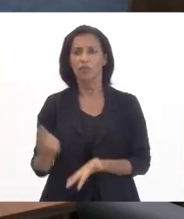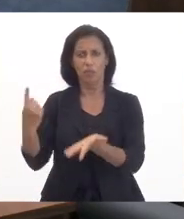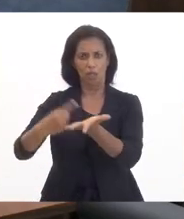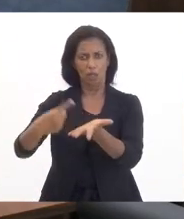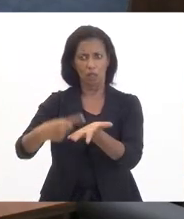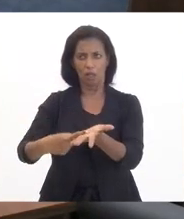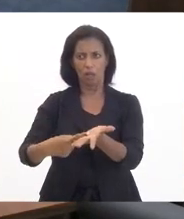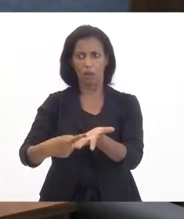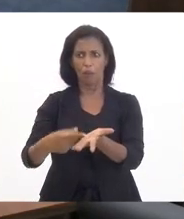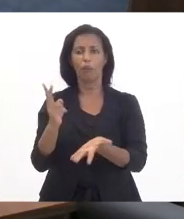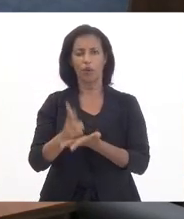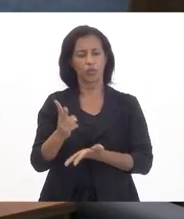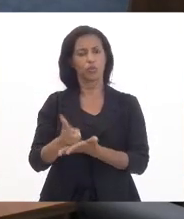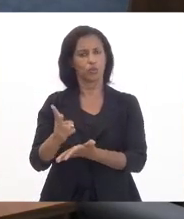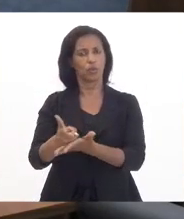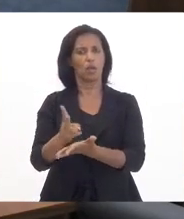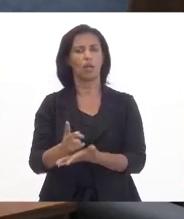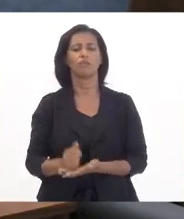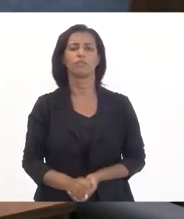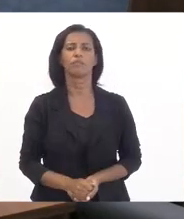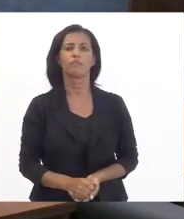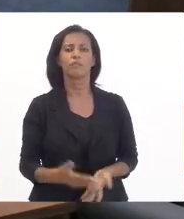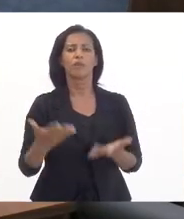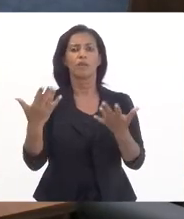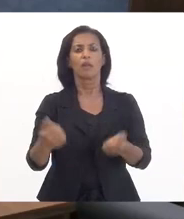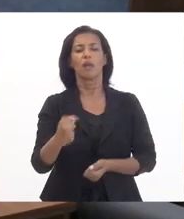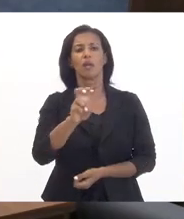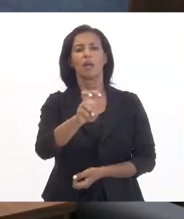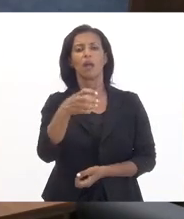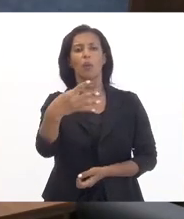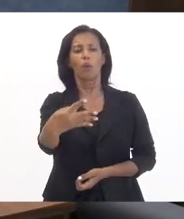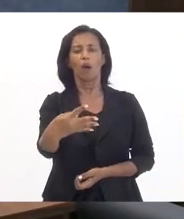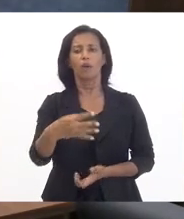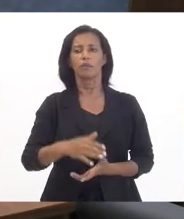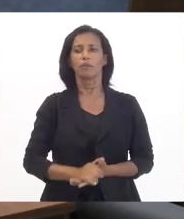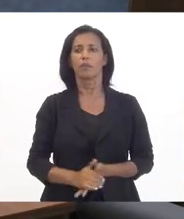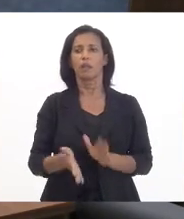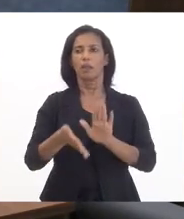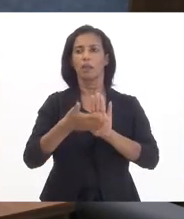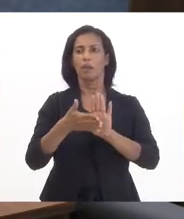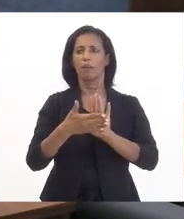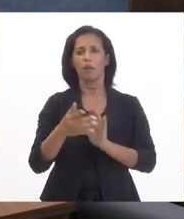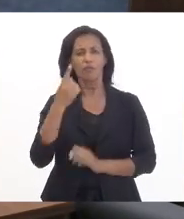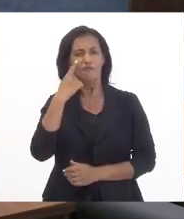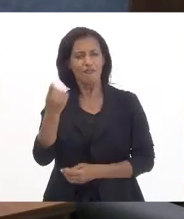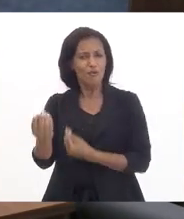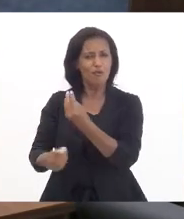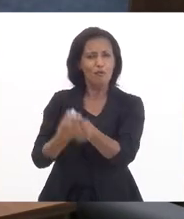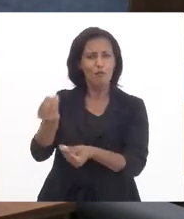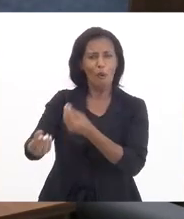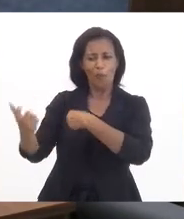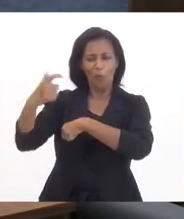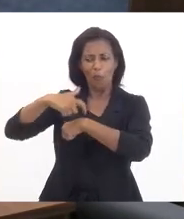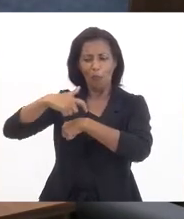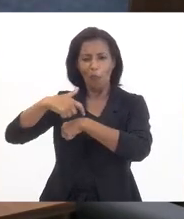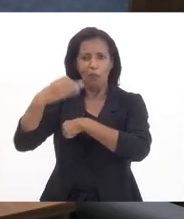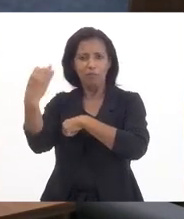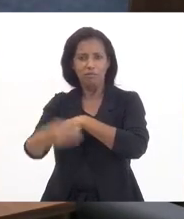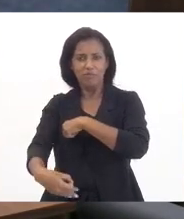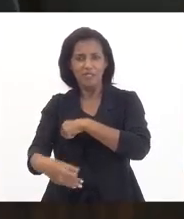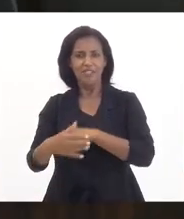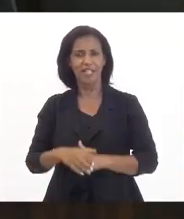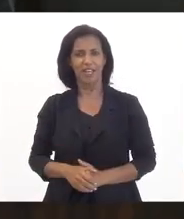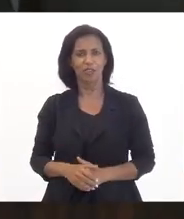pode... Pode manter? Pode manter. Então vamos lá no 54º da pauta. Viu como é que, no momento dos